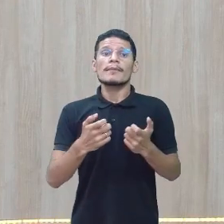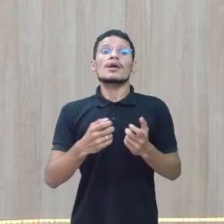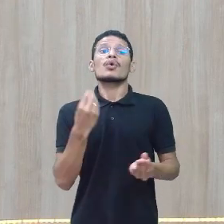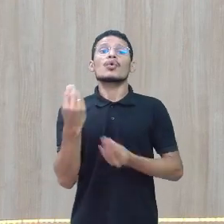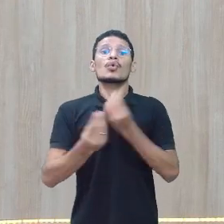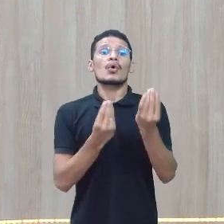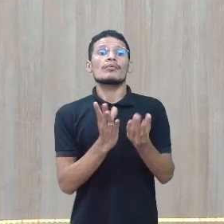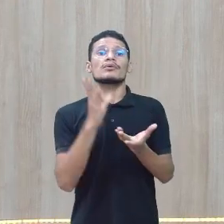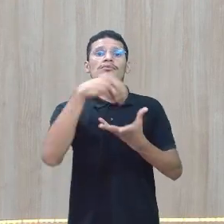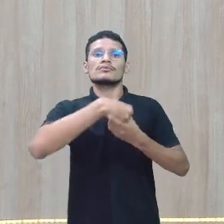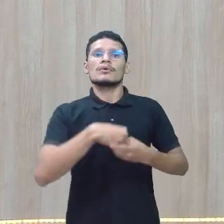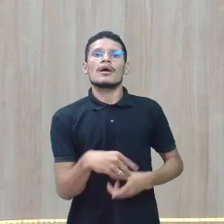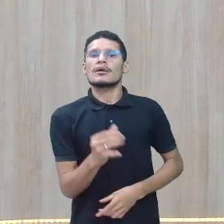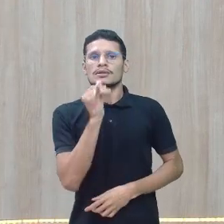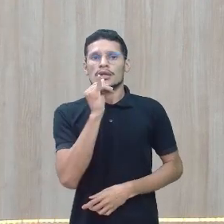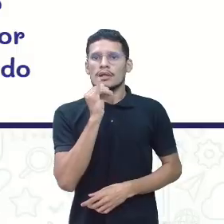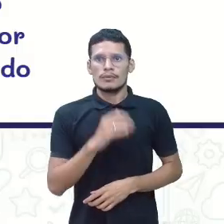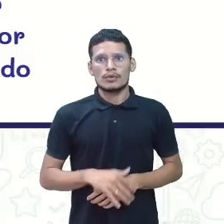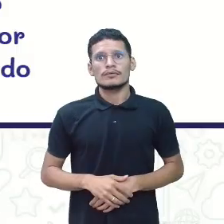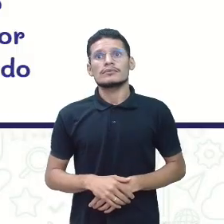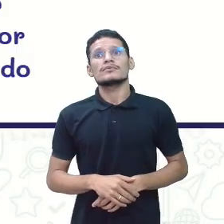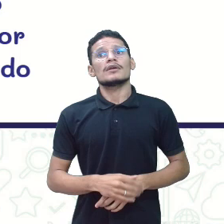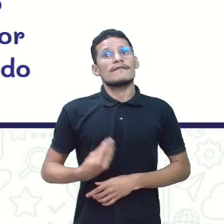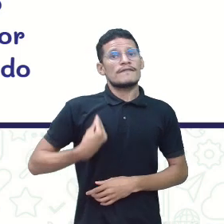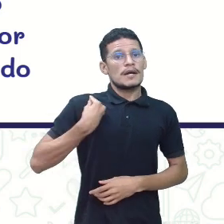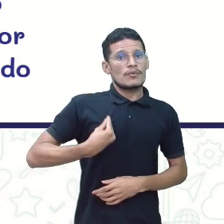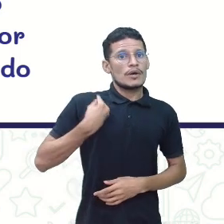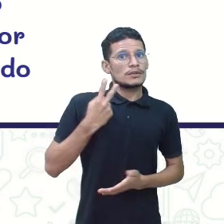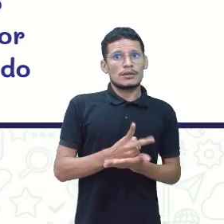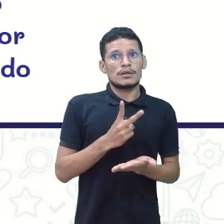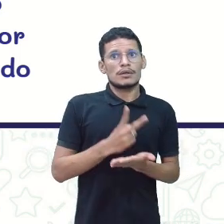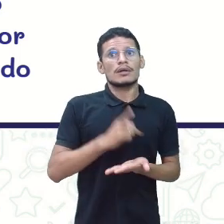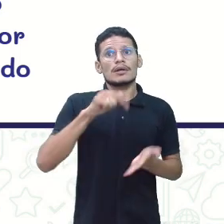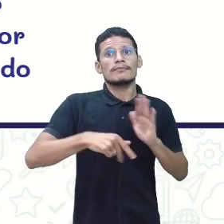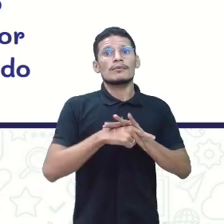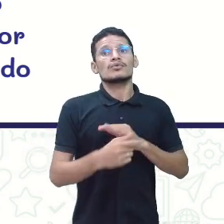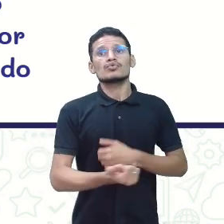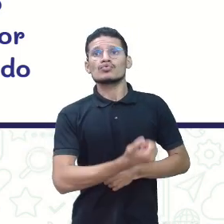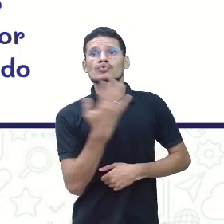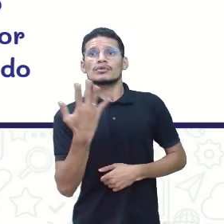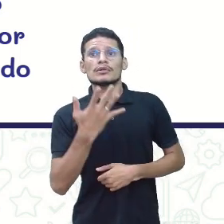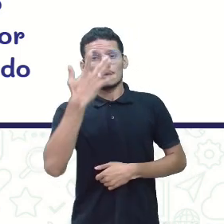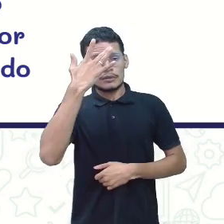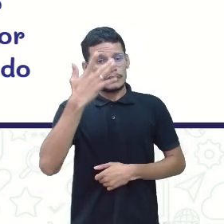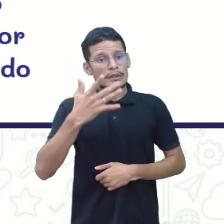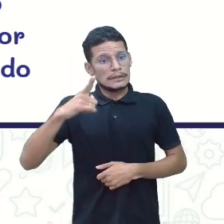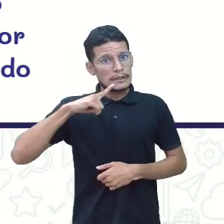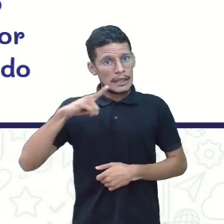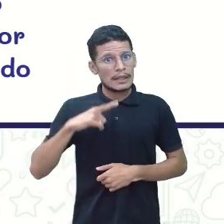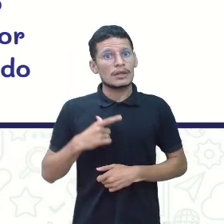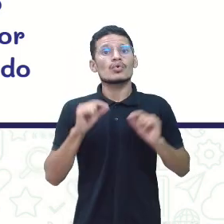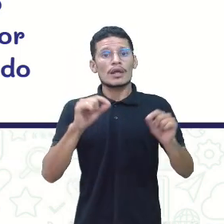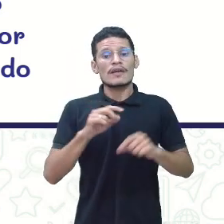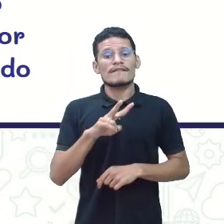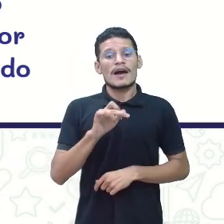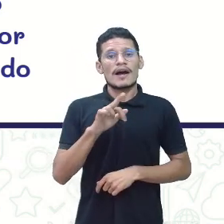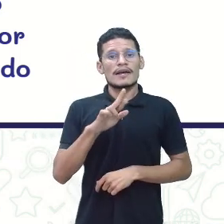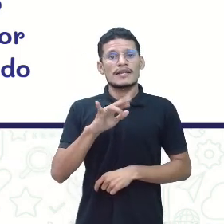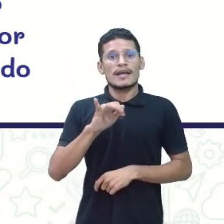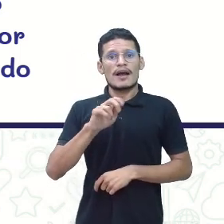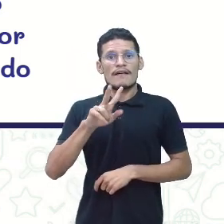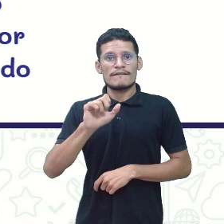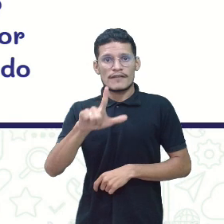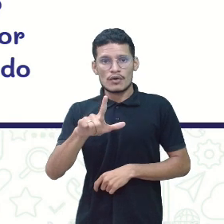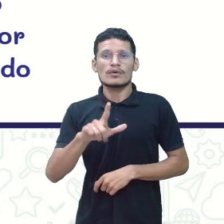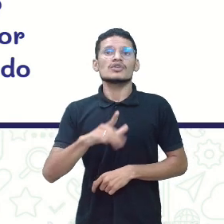aplicação nos exemplos, tá? A frequência absoluta é o número de vezes que o valor da variável é citado. A gente vai ver tudo isso